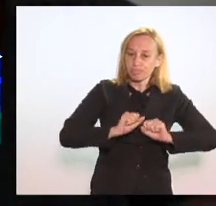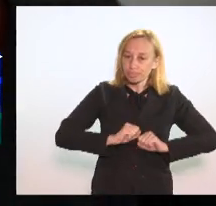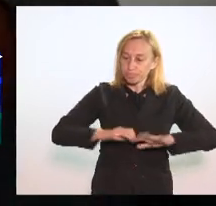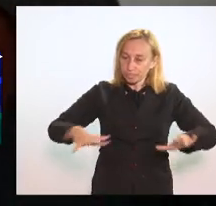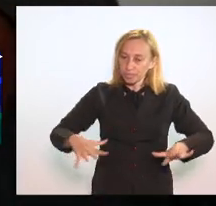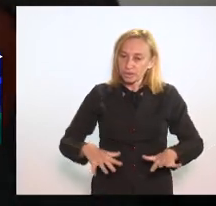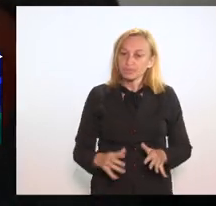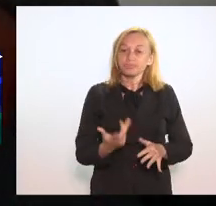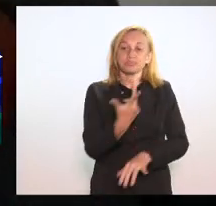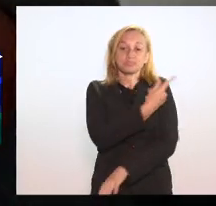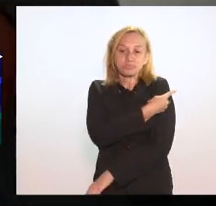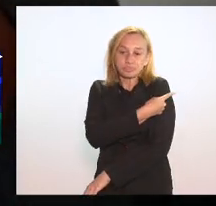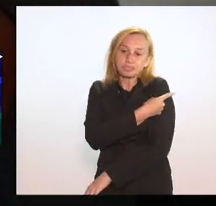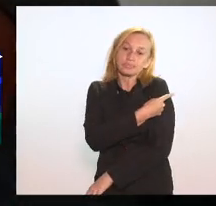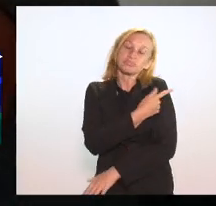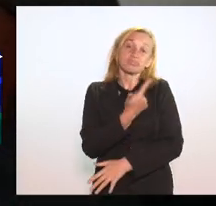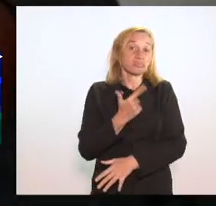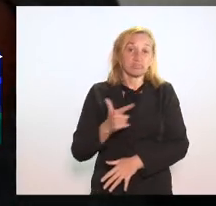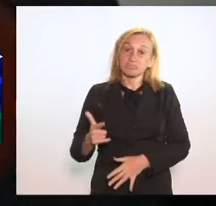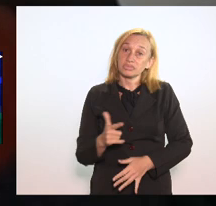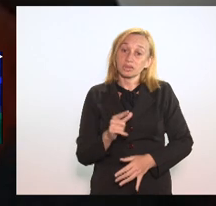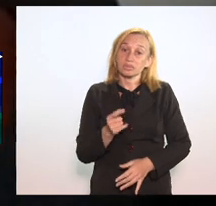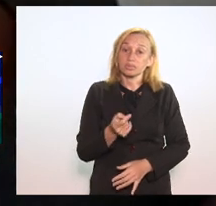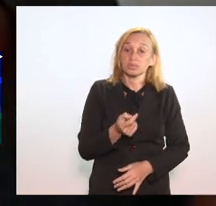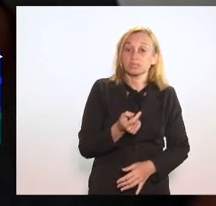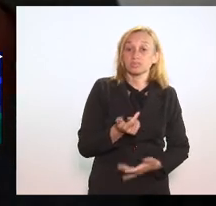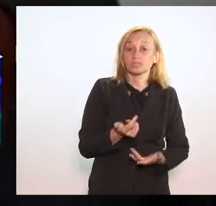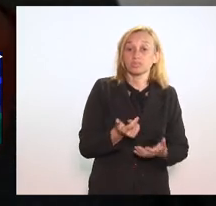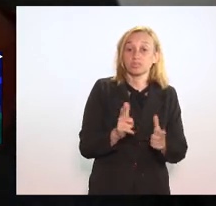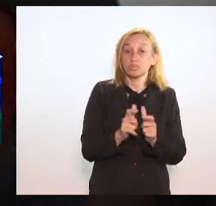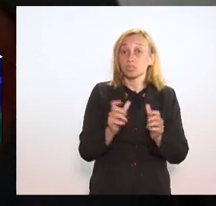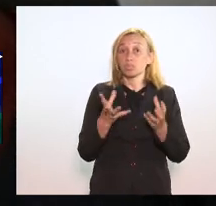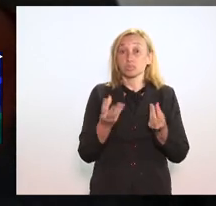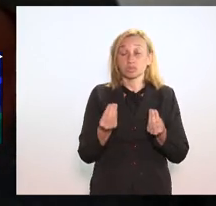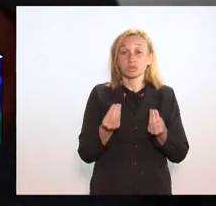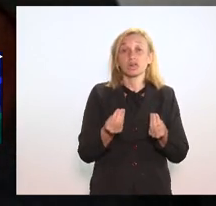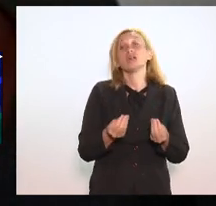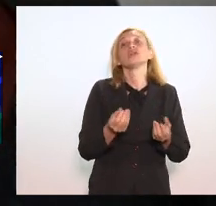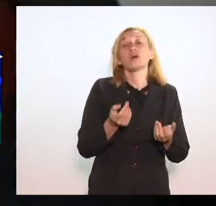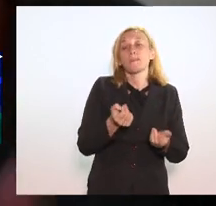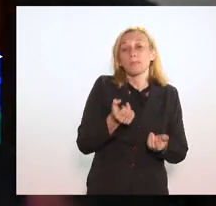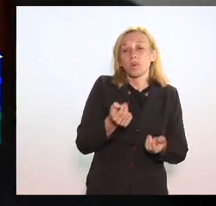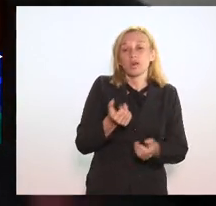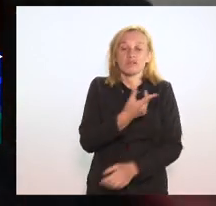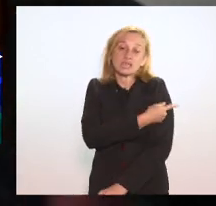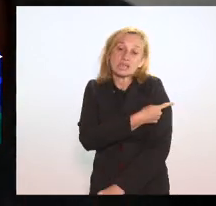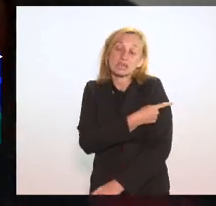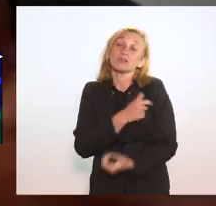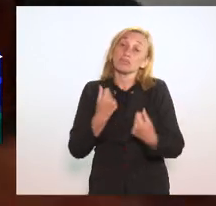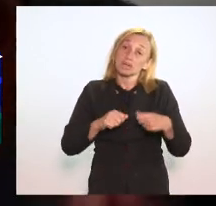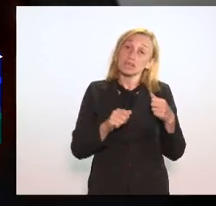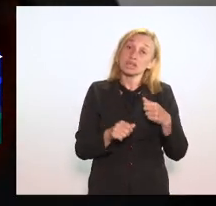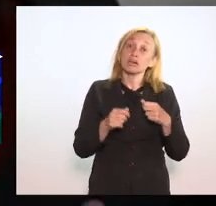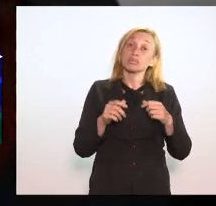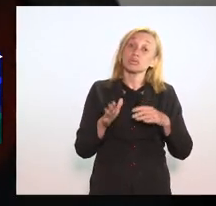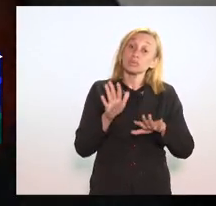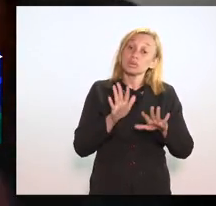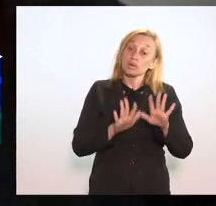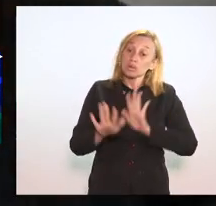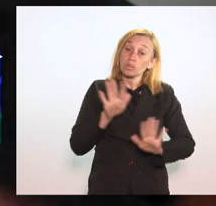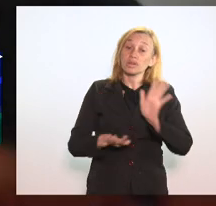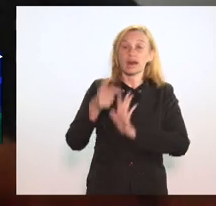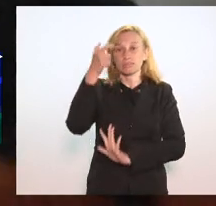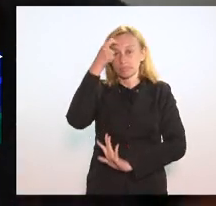vacina mas não temos vacina para todo mundo então nós tamos à mercê de pegar esse vírus a qualquer momento então nós temos que fala é refletir